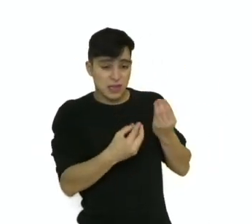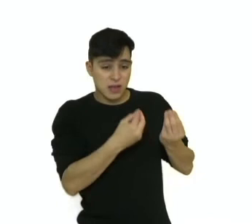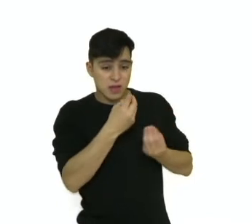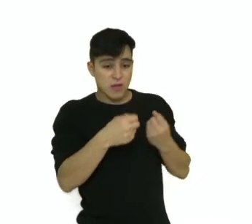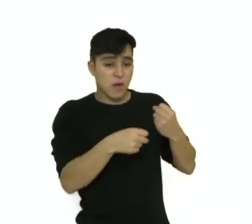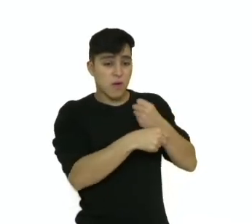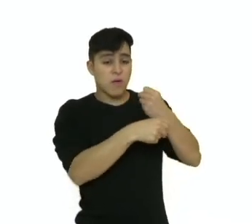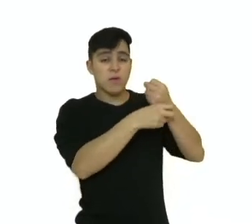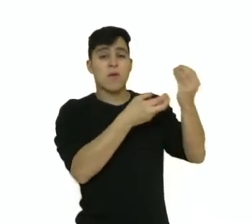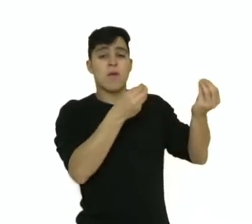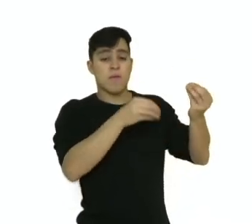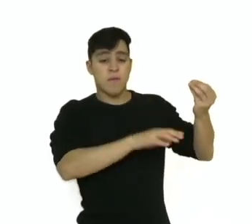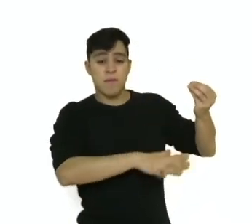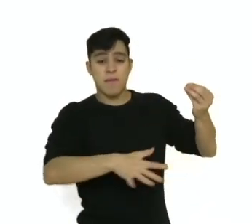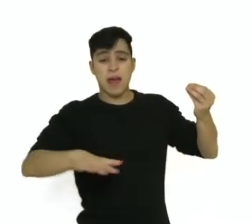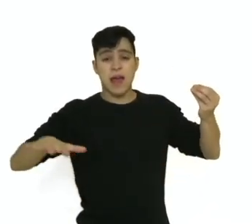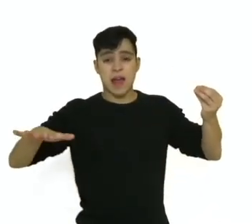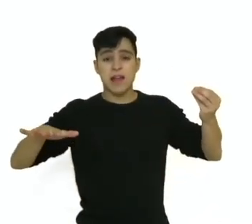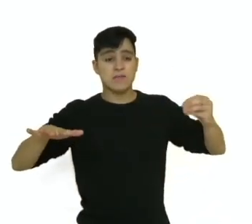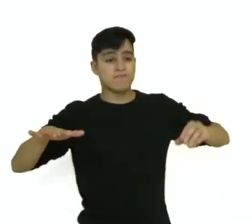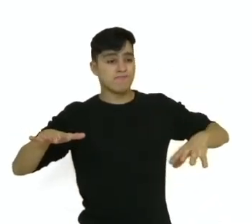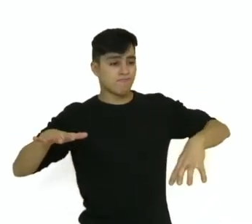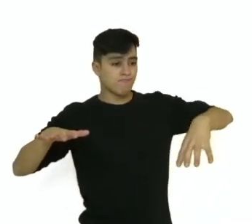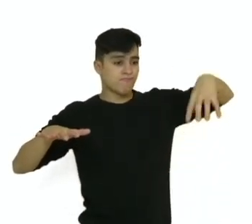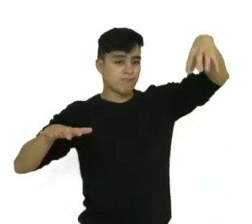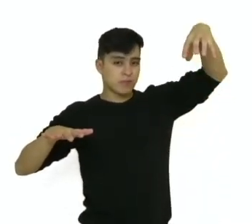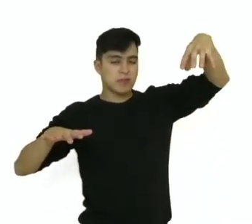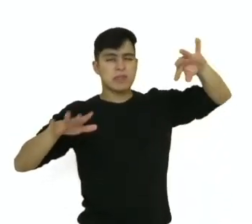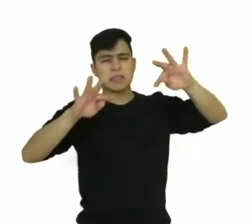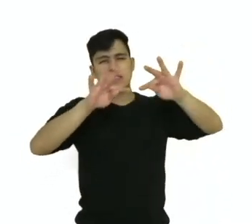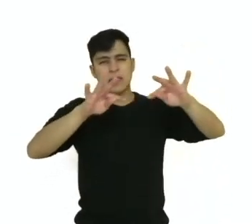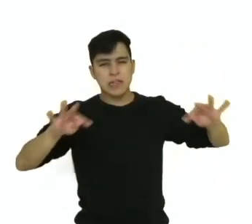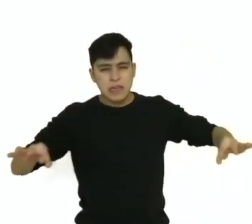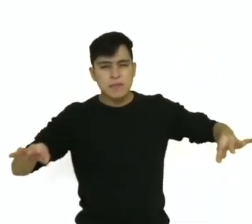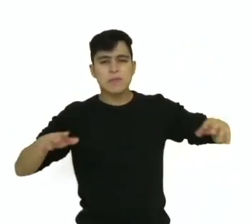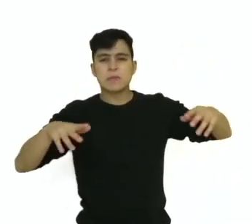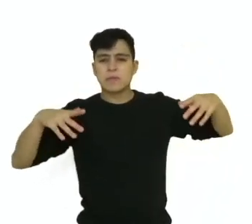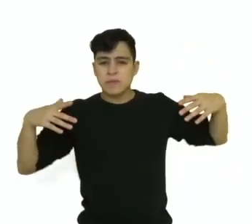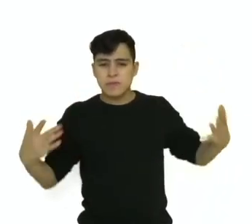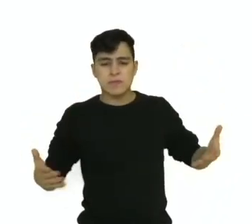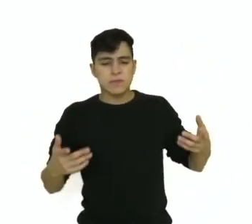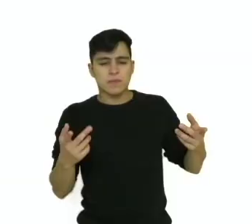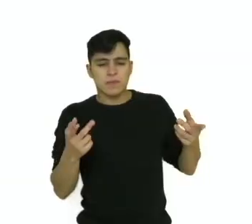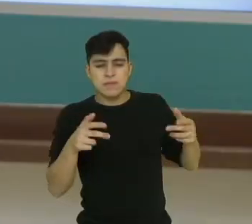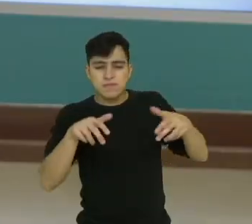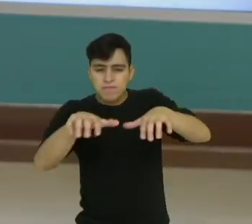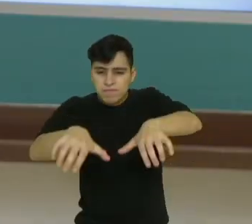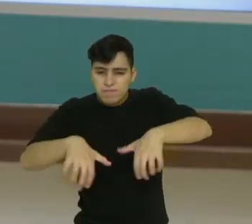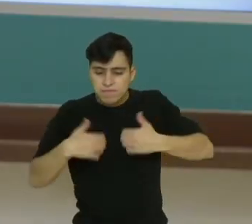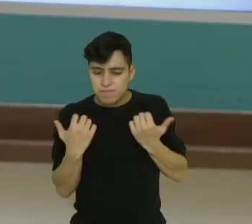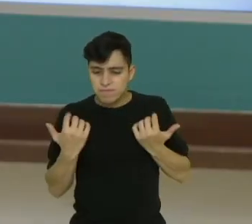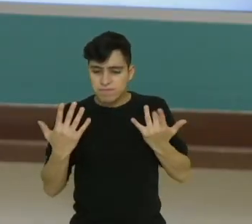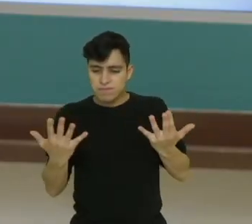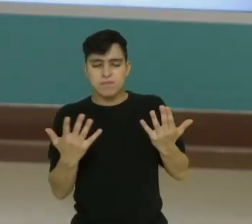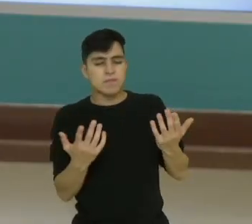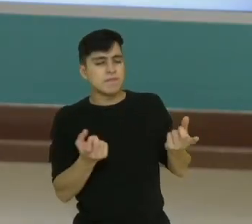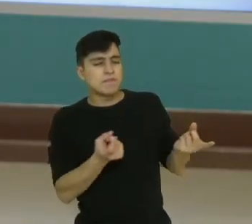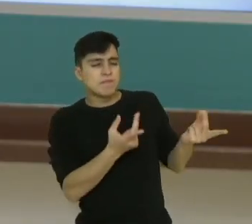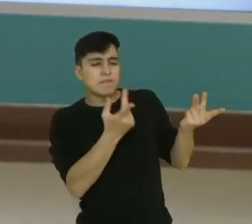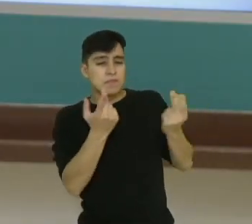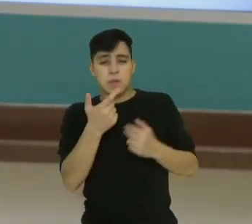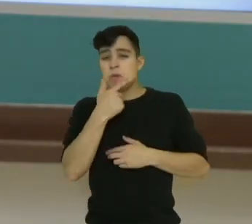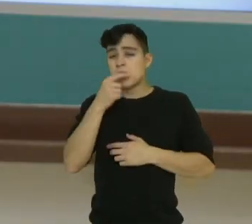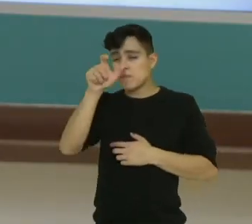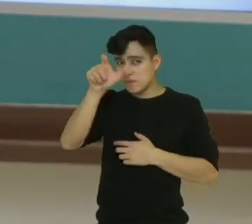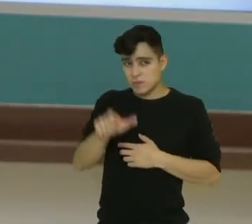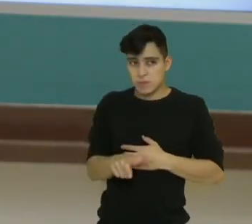um lago. Também os templos, a agricultura em chinampas e o comércio. Então, o Diego Rivera, ele faz uma